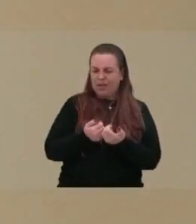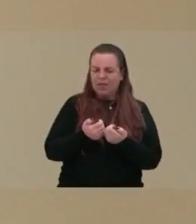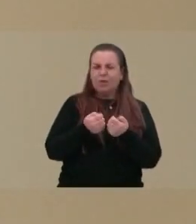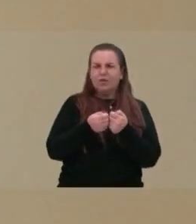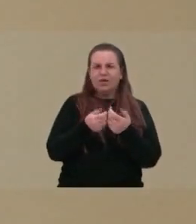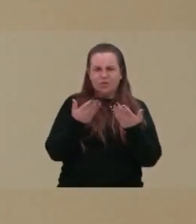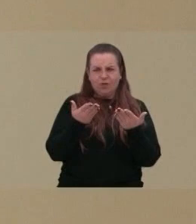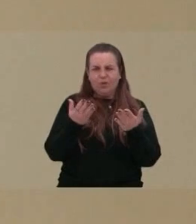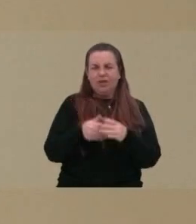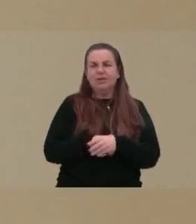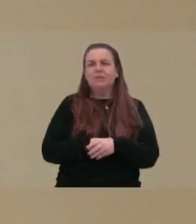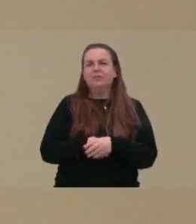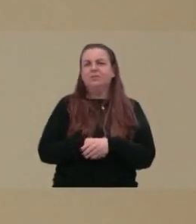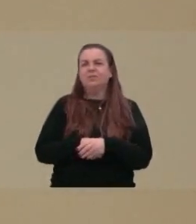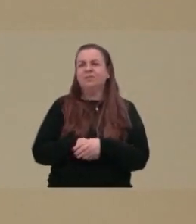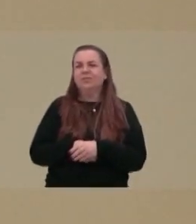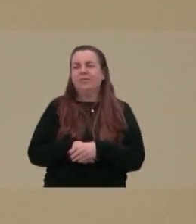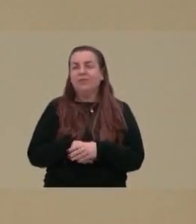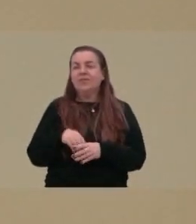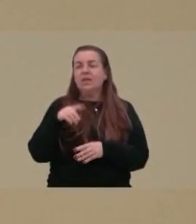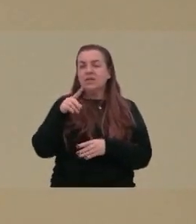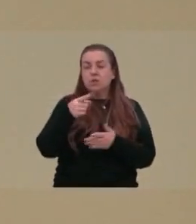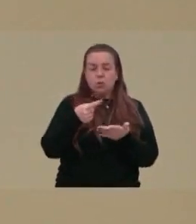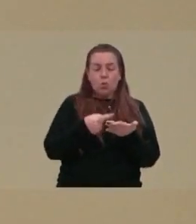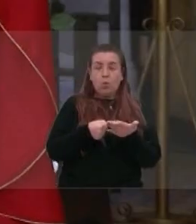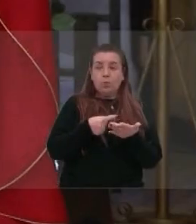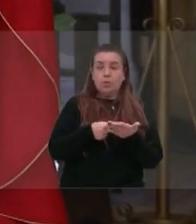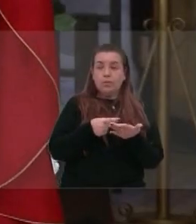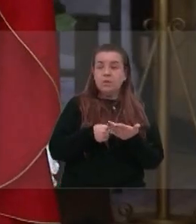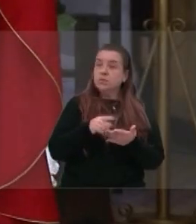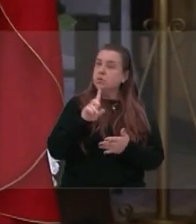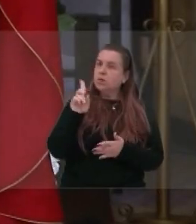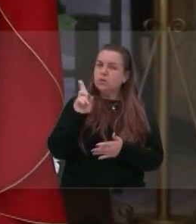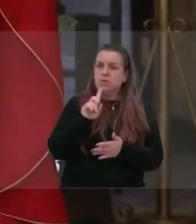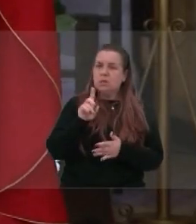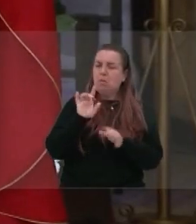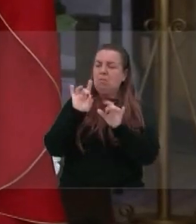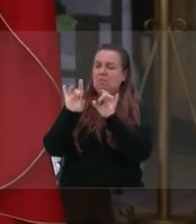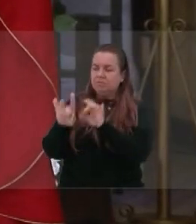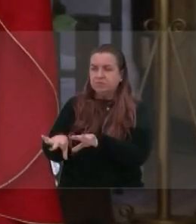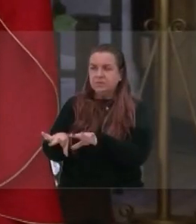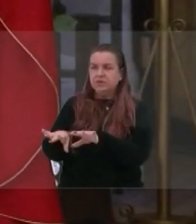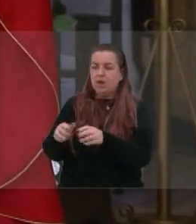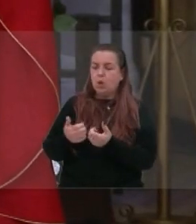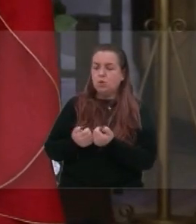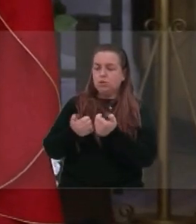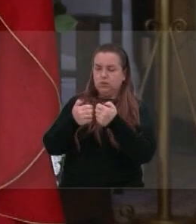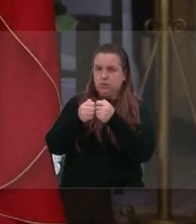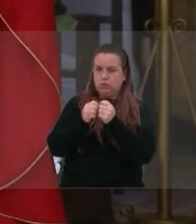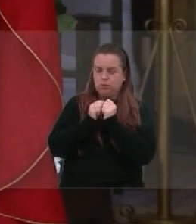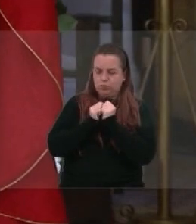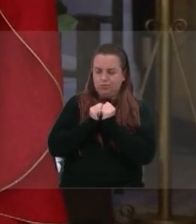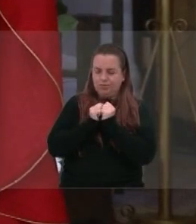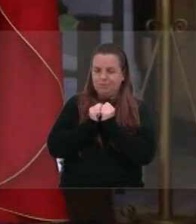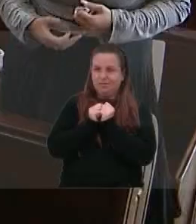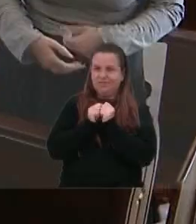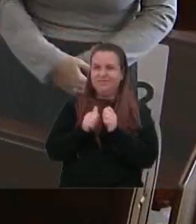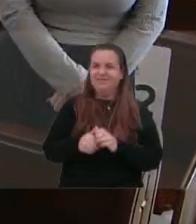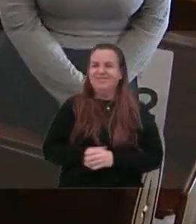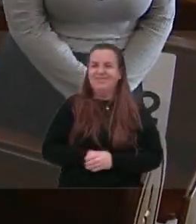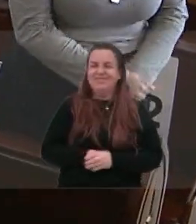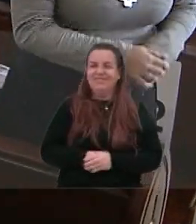pega. E que seja um compromisso de não largar o Santo Rosário. Se